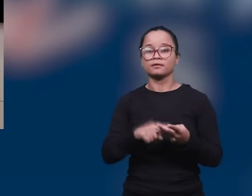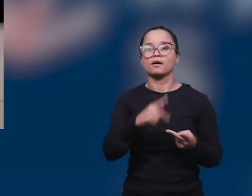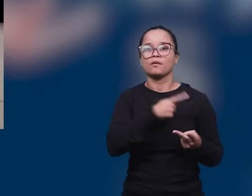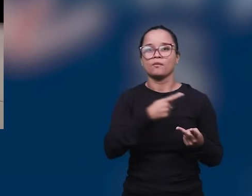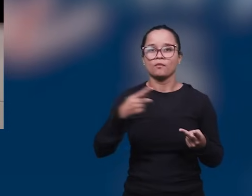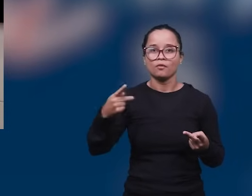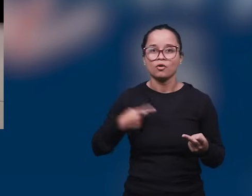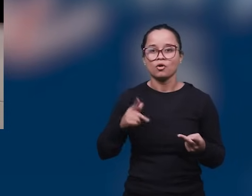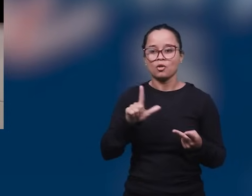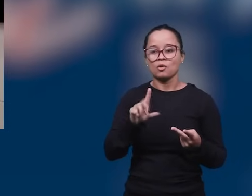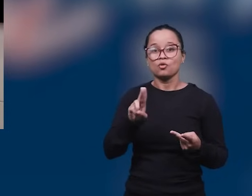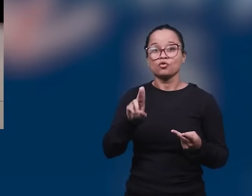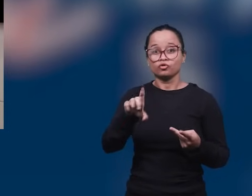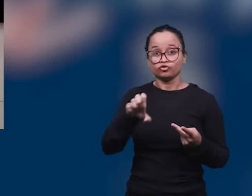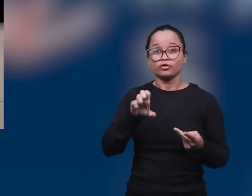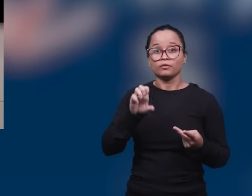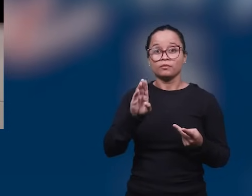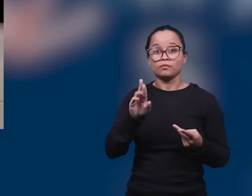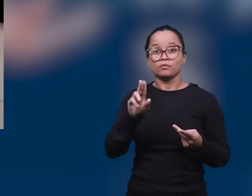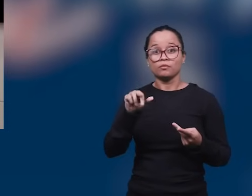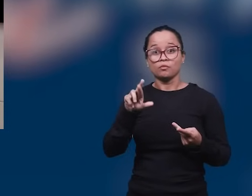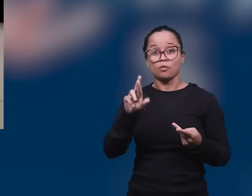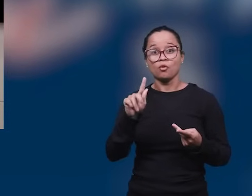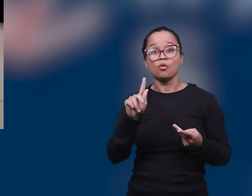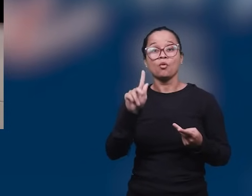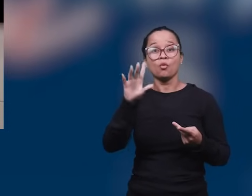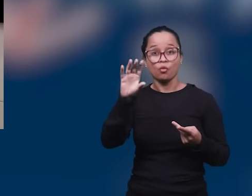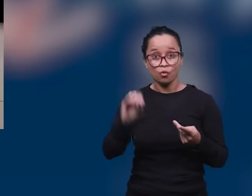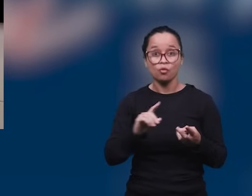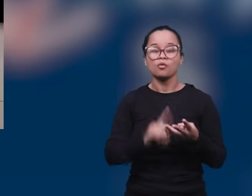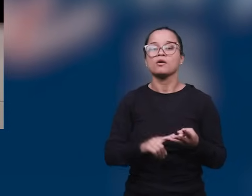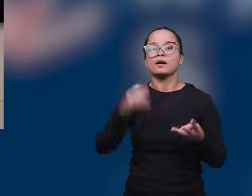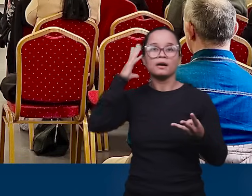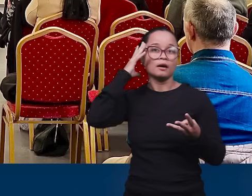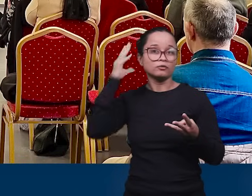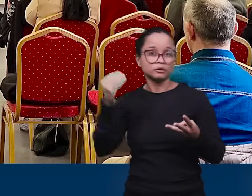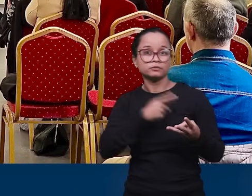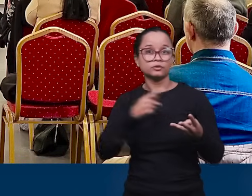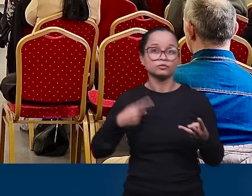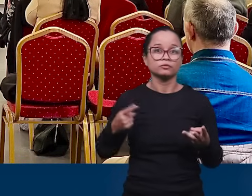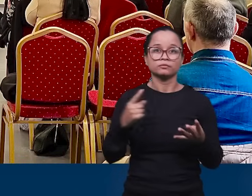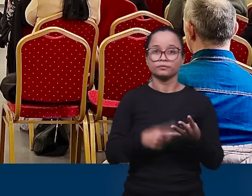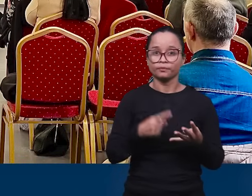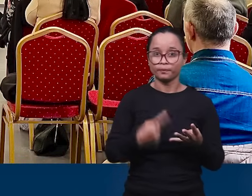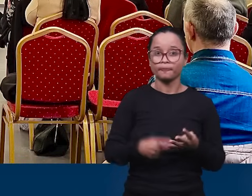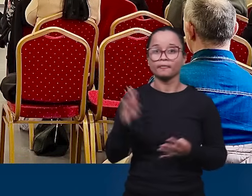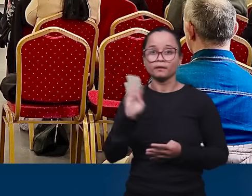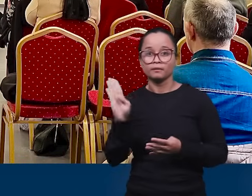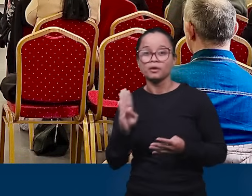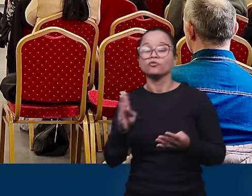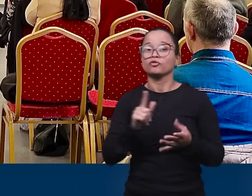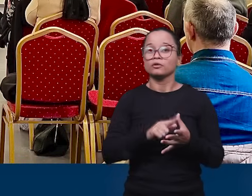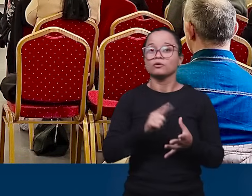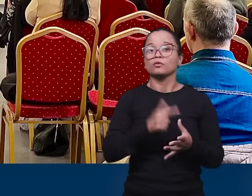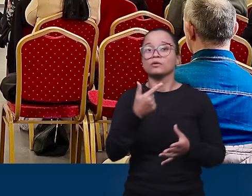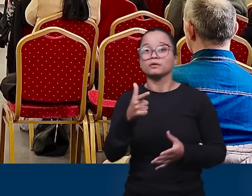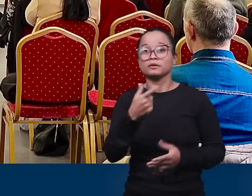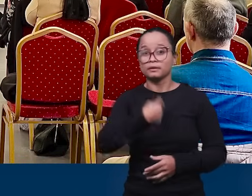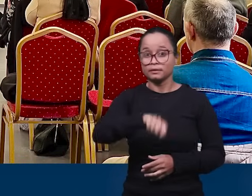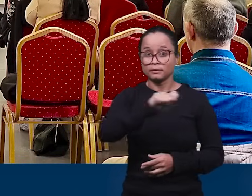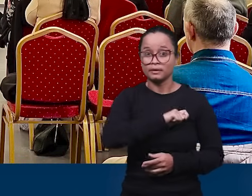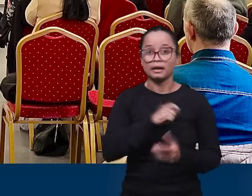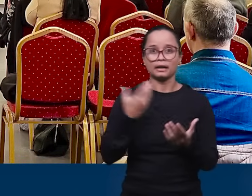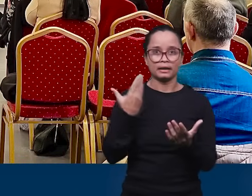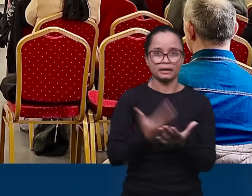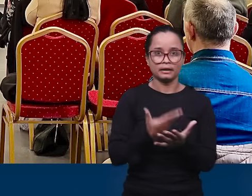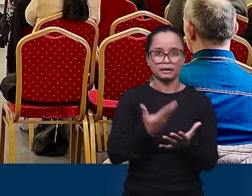da França, Silas Valadão de Luxemburgo, Maurício Costa da Holanda, Marcos Vinícius Pozo da Bélgica e Eduardo Campos da Espanha.